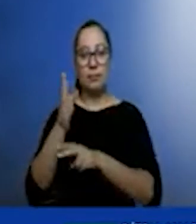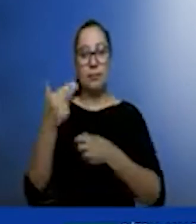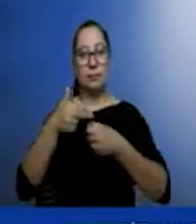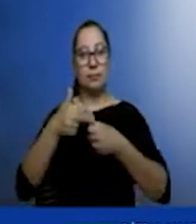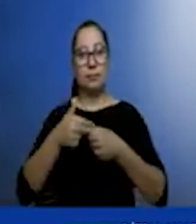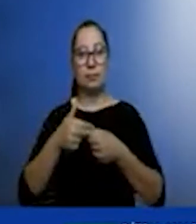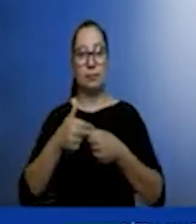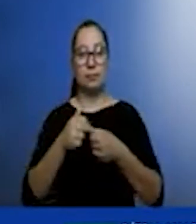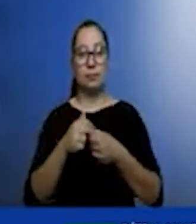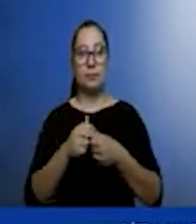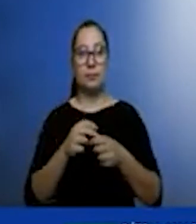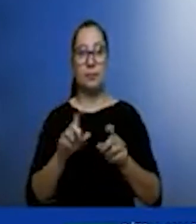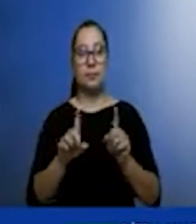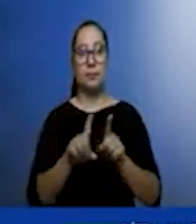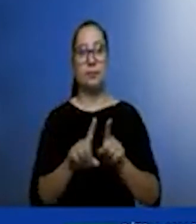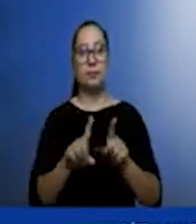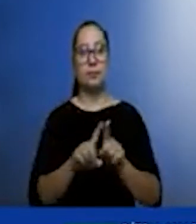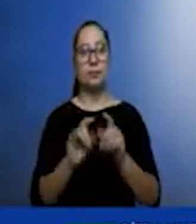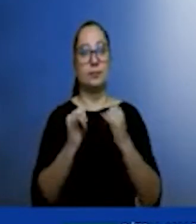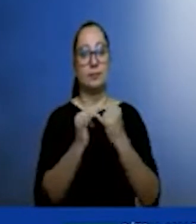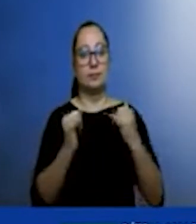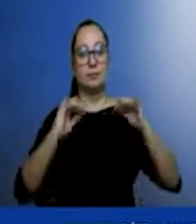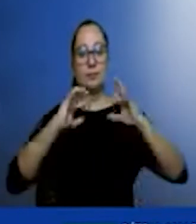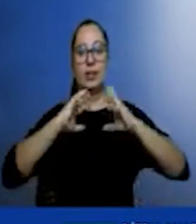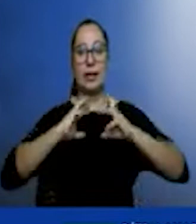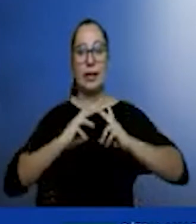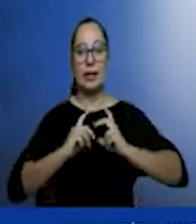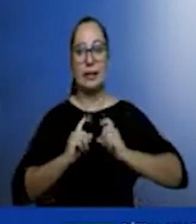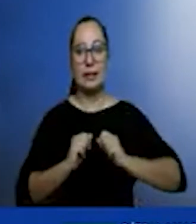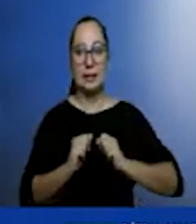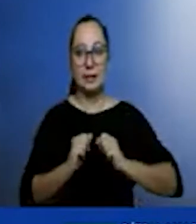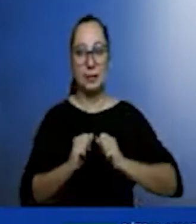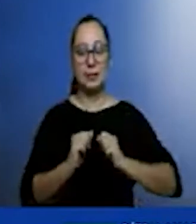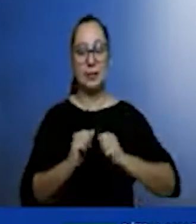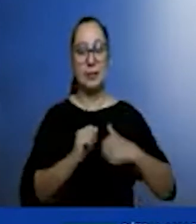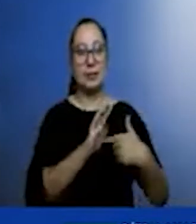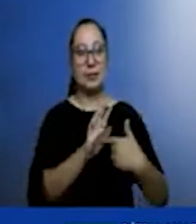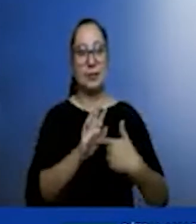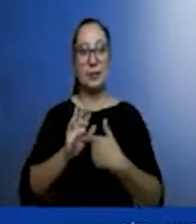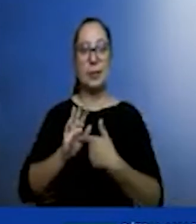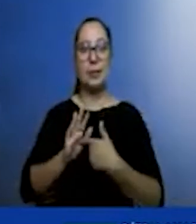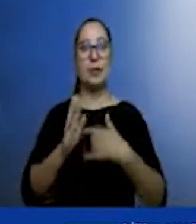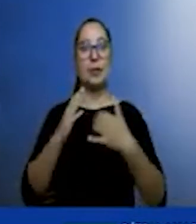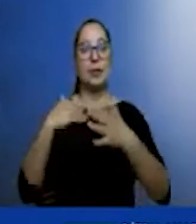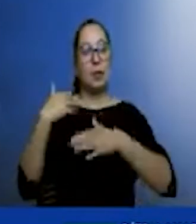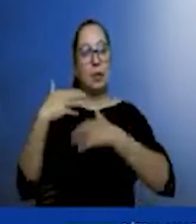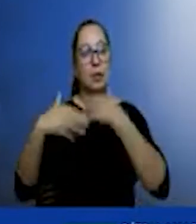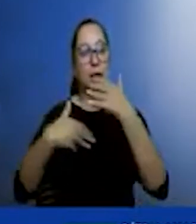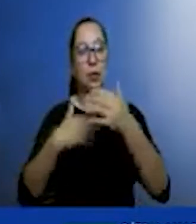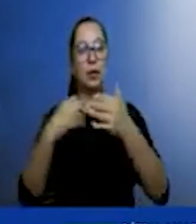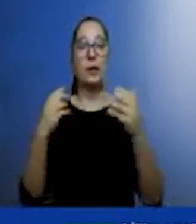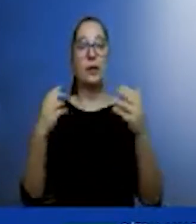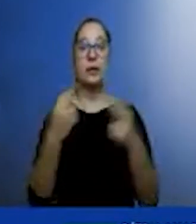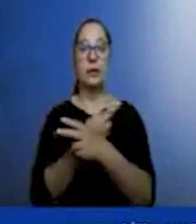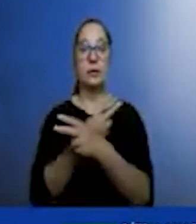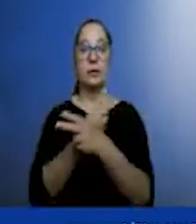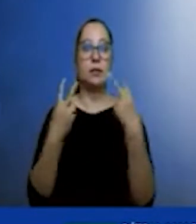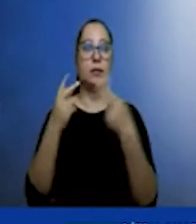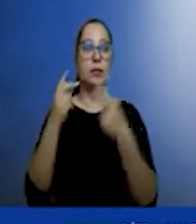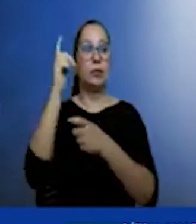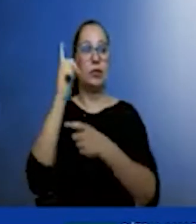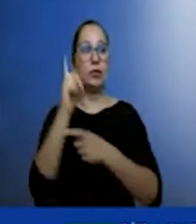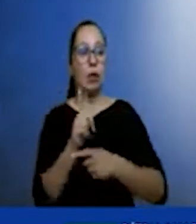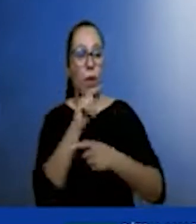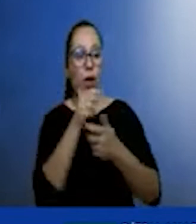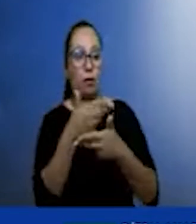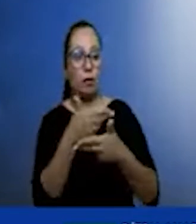e ancorada na energia limpa, e aí a gente traz para a mesa aqui a geração hidrelétrica, a geração solar, a geração eólica, etc.